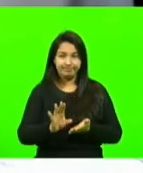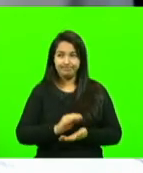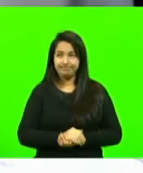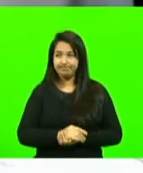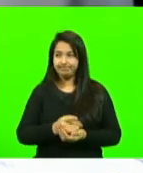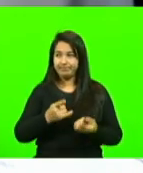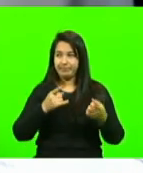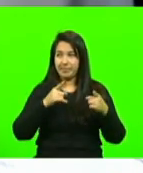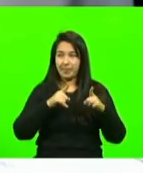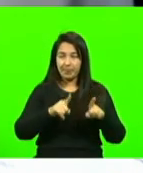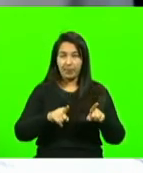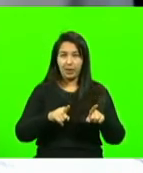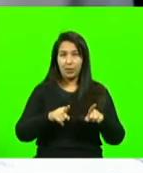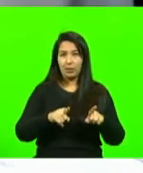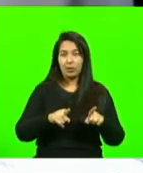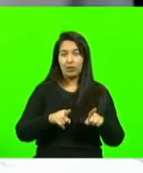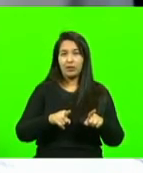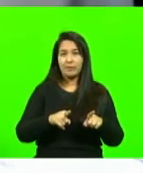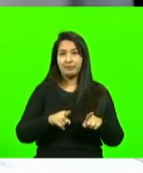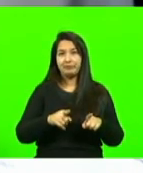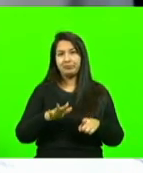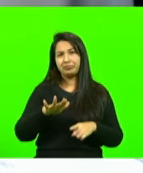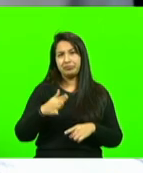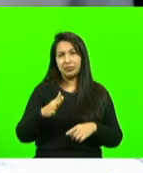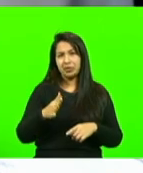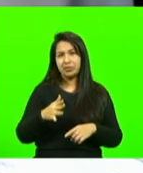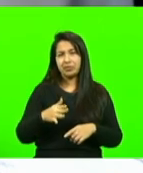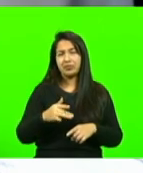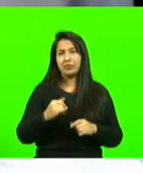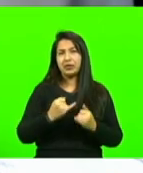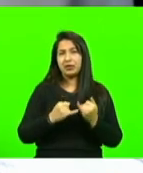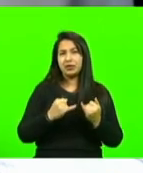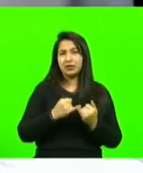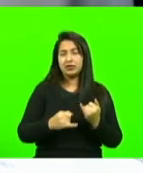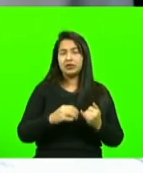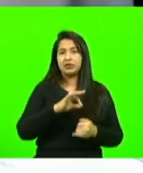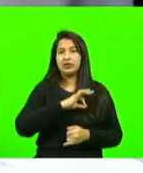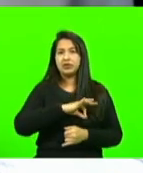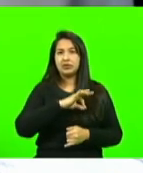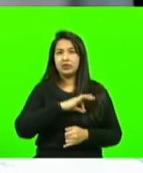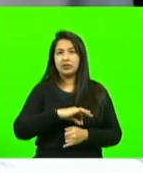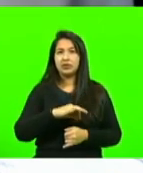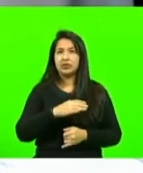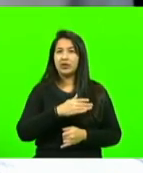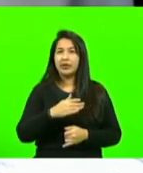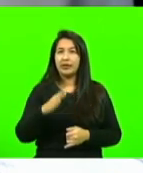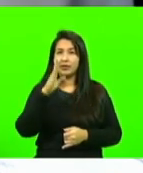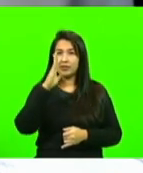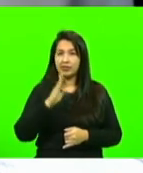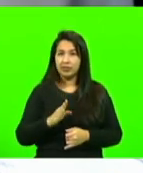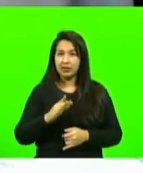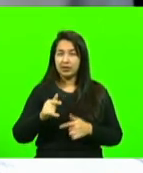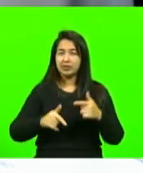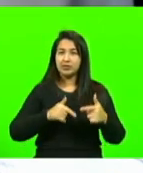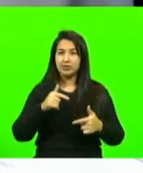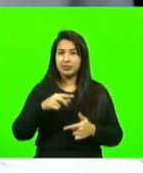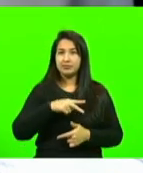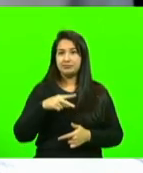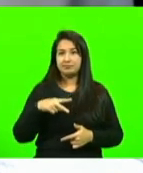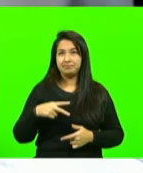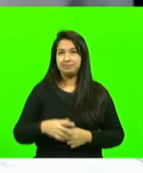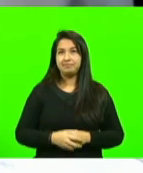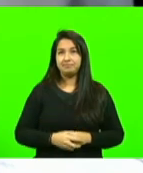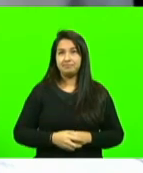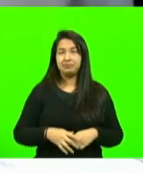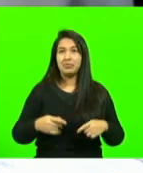de compra EA renda média geral dos trabalhadores ao destruir a gratuidade dos serviços públicos então é muito importante que a gente